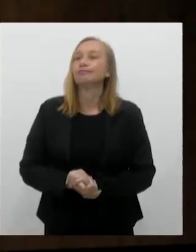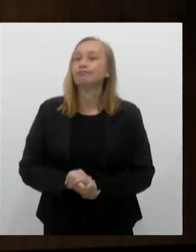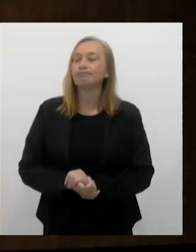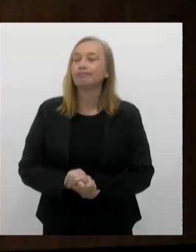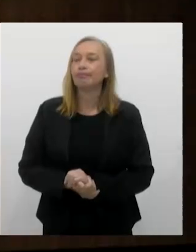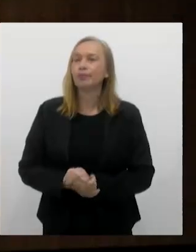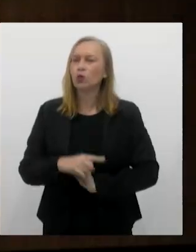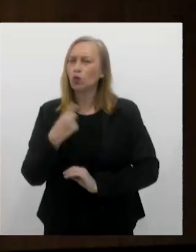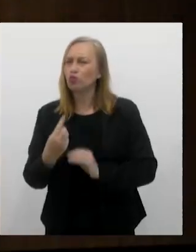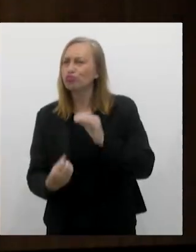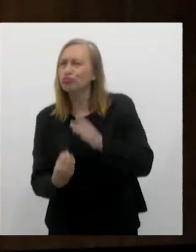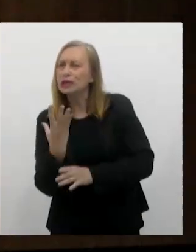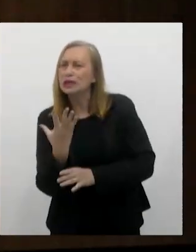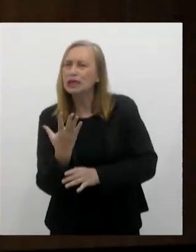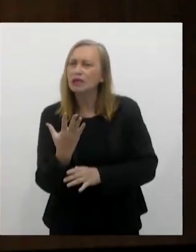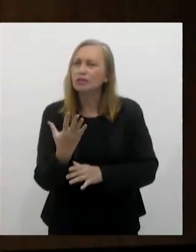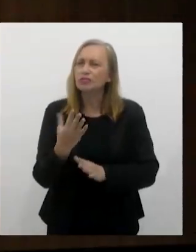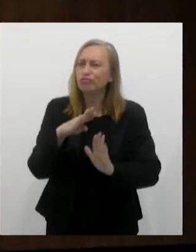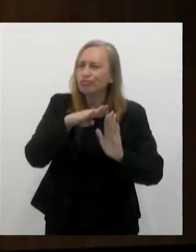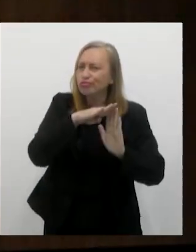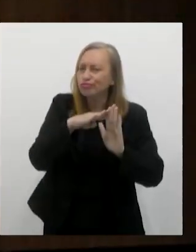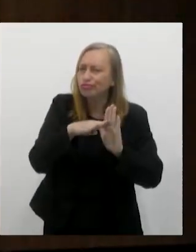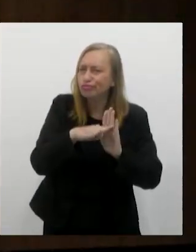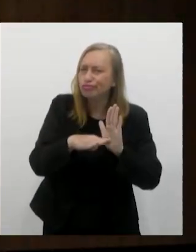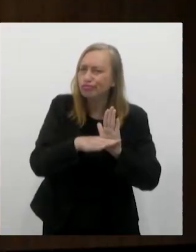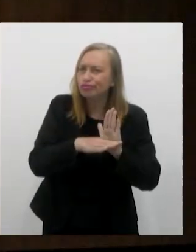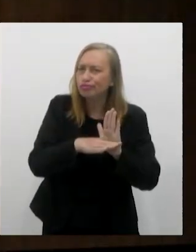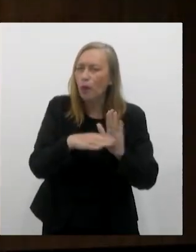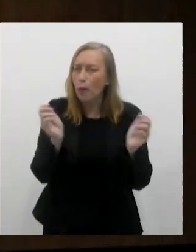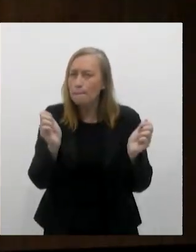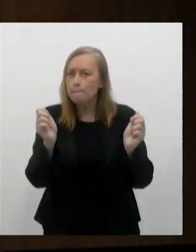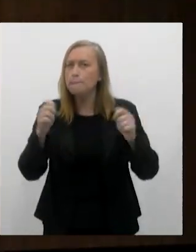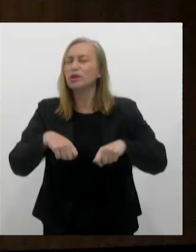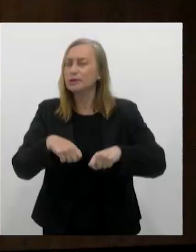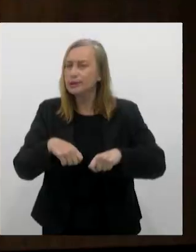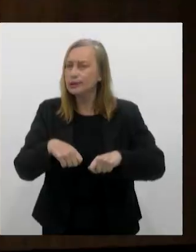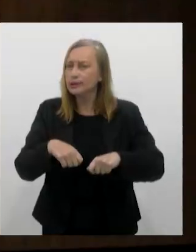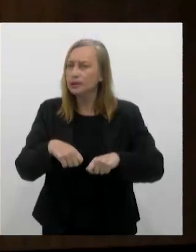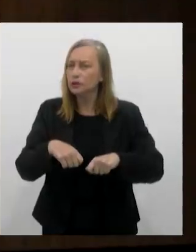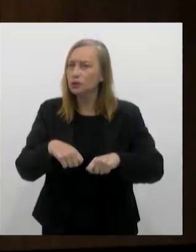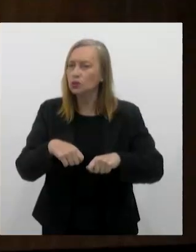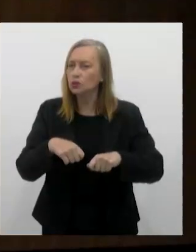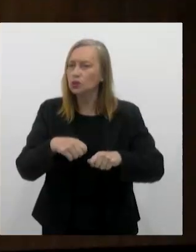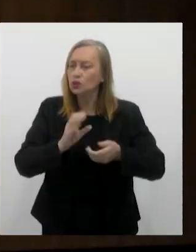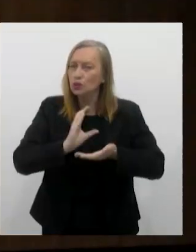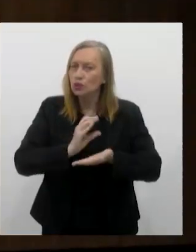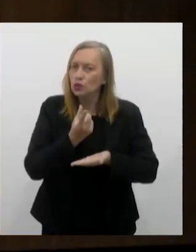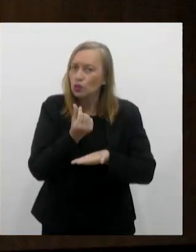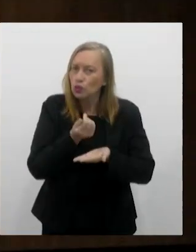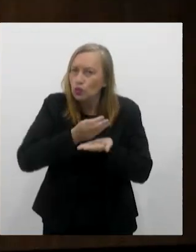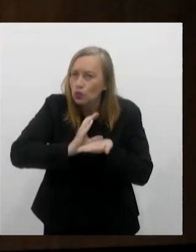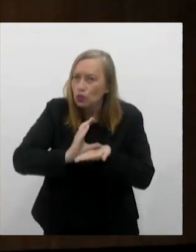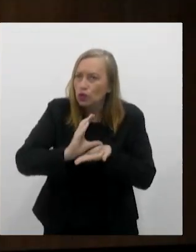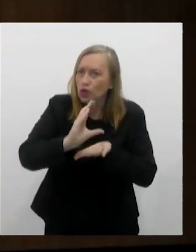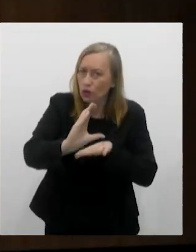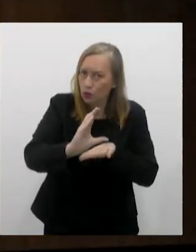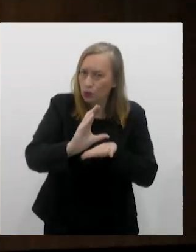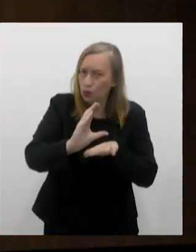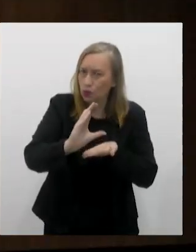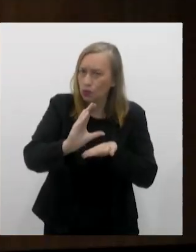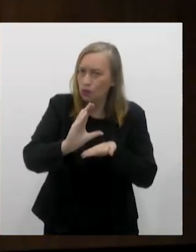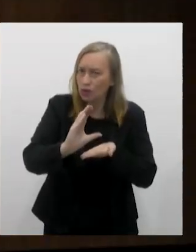A gente cria, através desse programa, uma possibilidade de recursos para